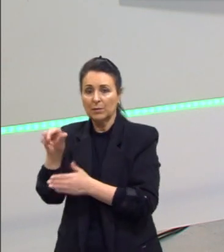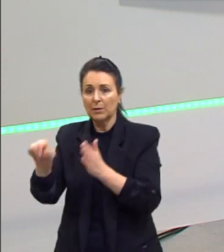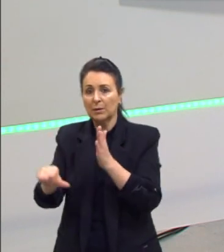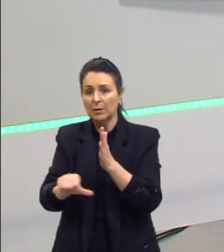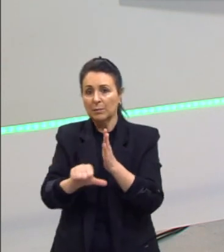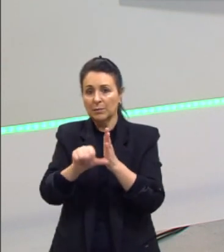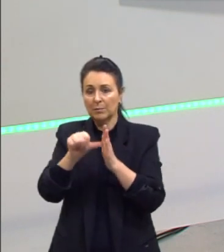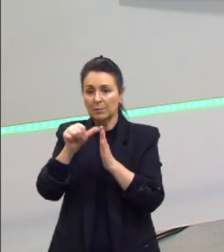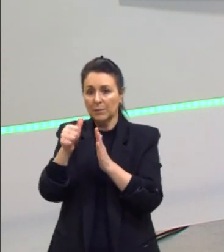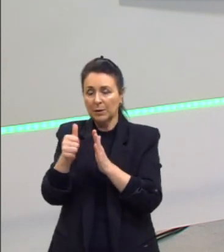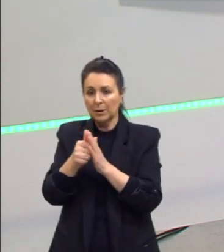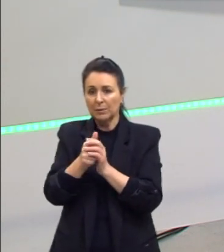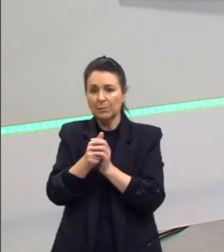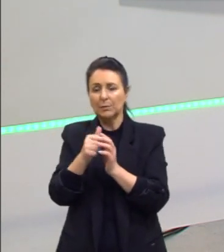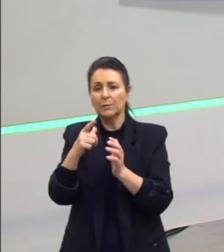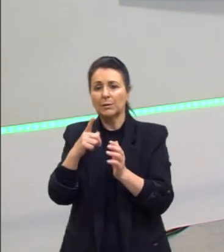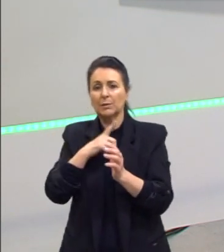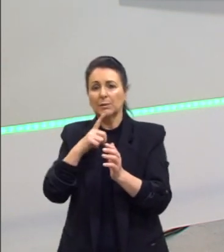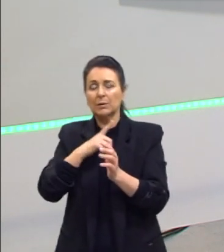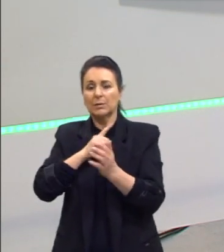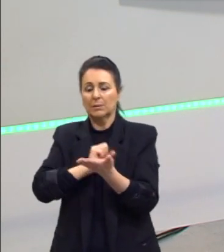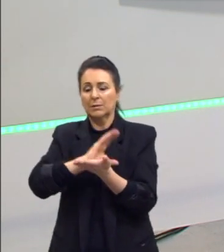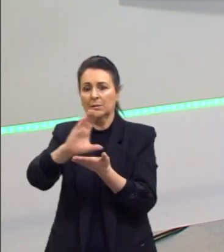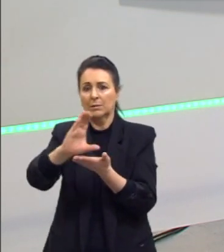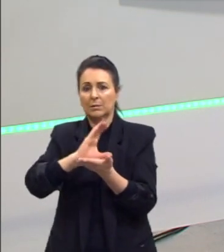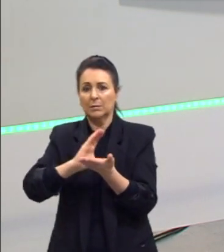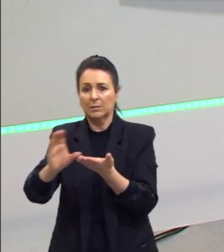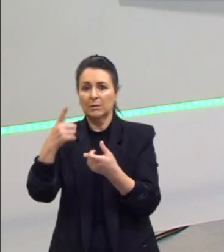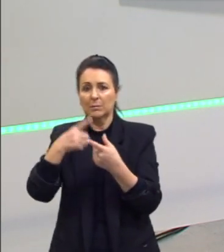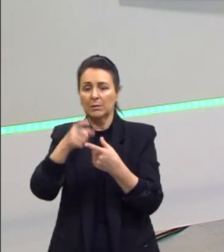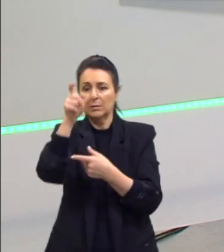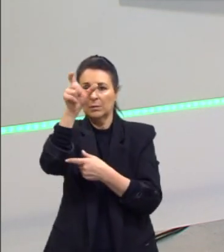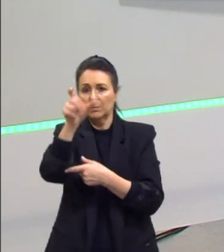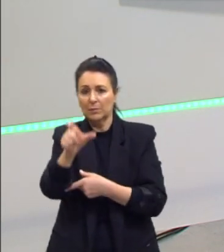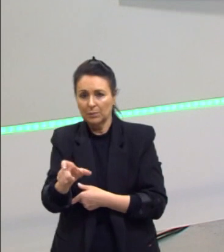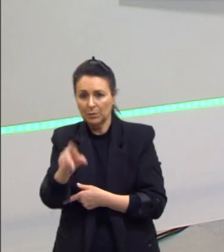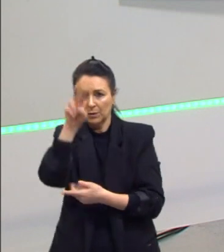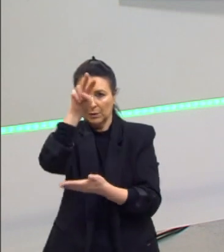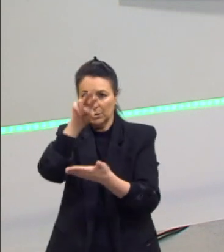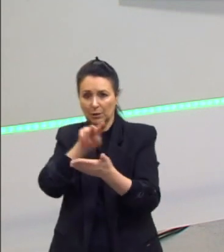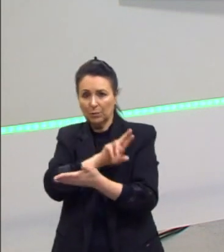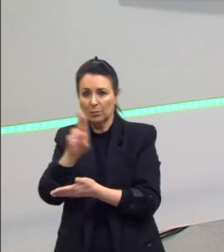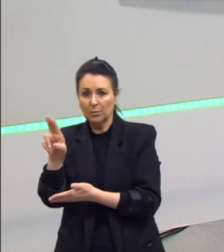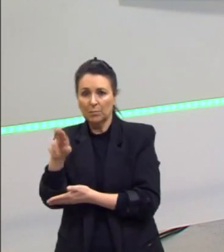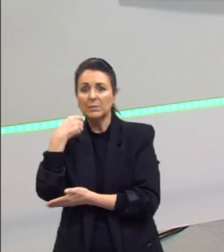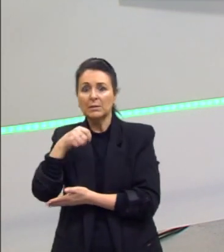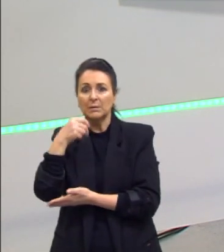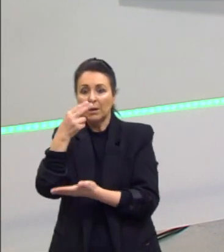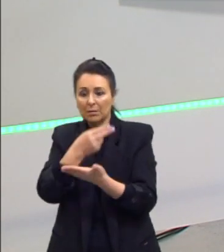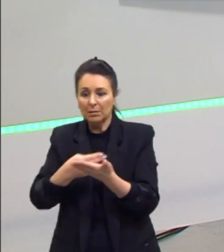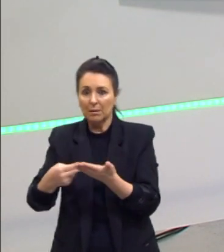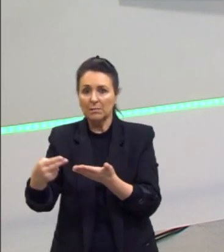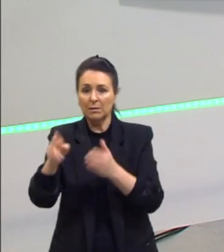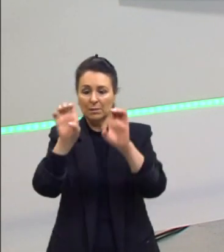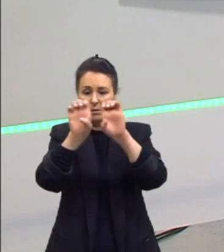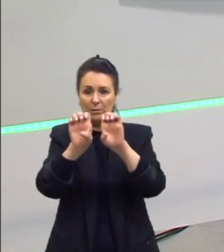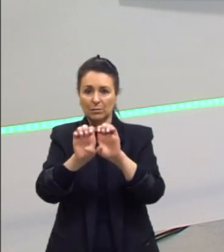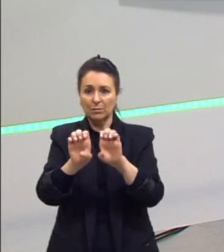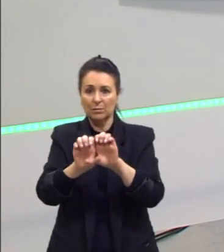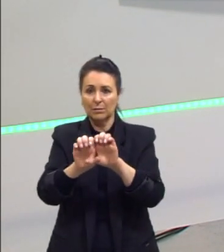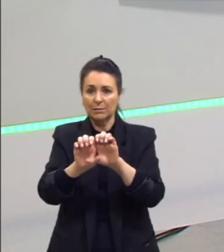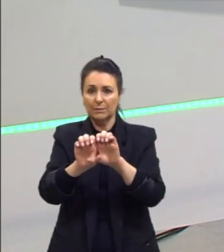primeiro sinalizar onde vai estar a minha ramificação porque a pessoa que lê este nome tem que saber desenhar essa estrutura a